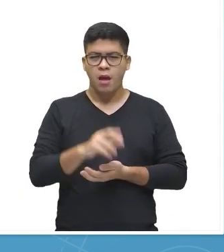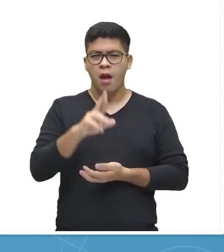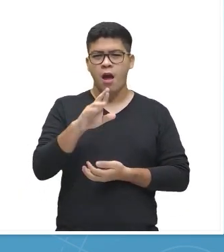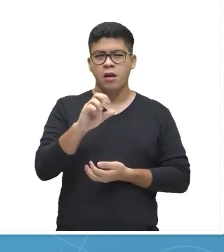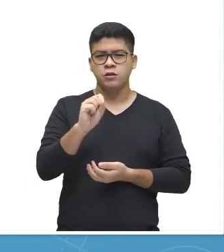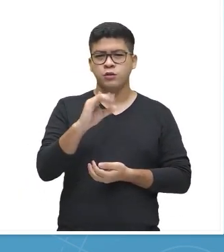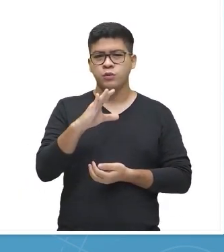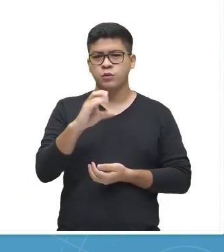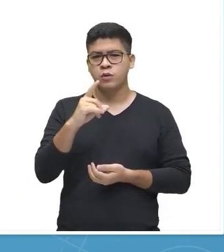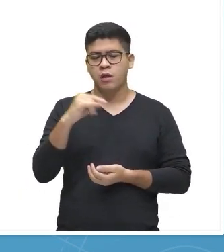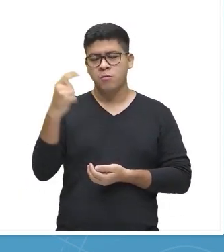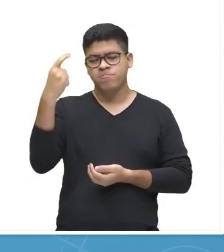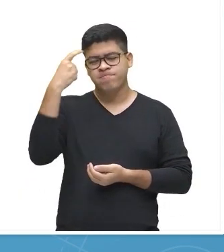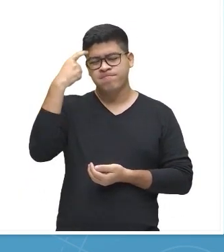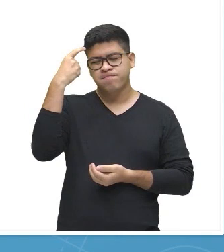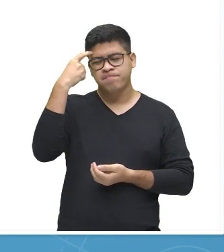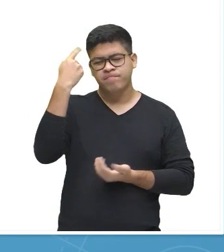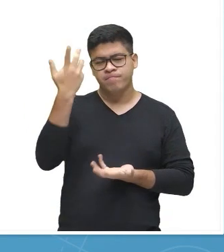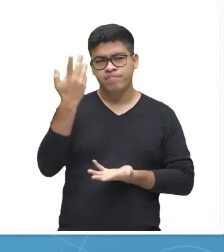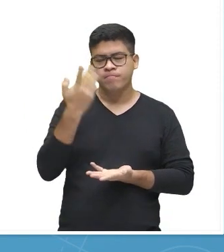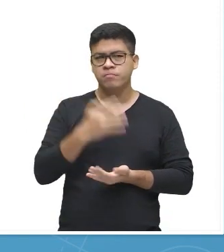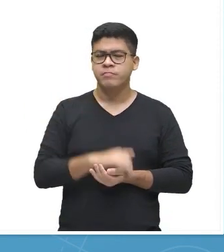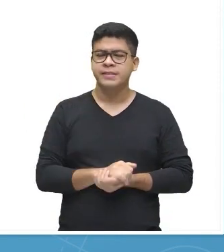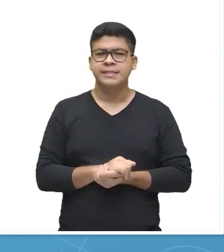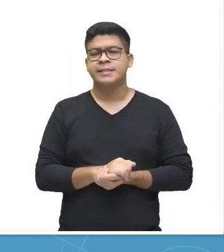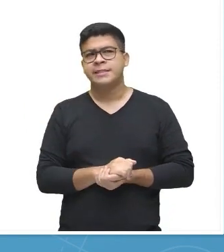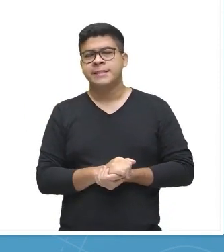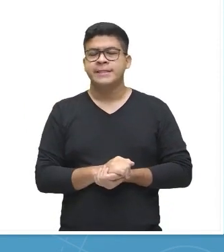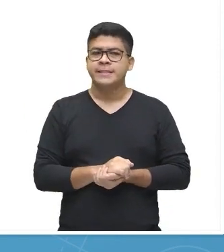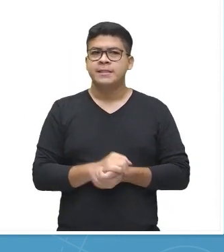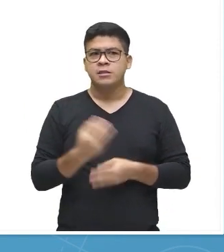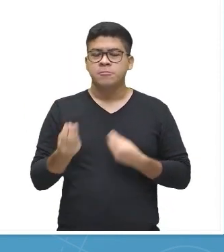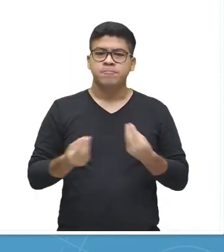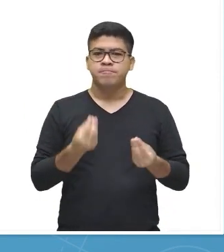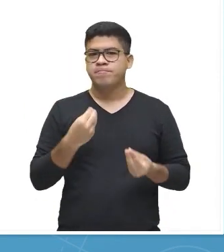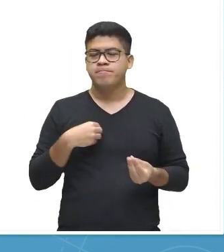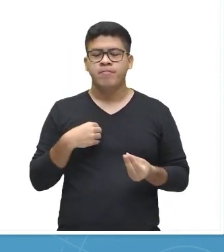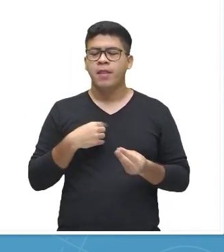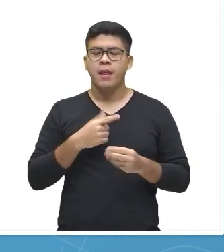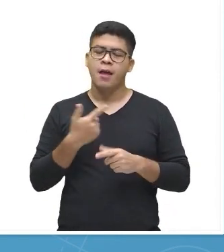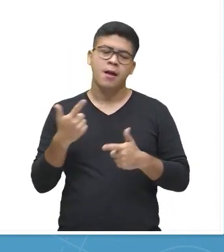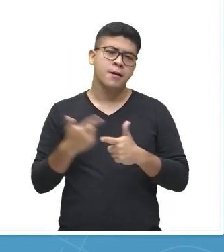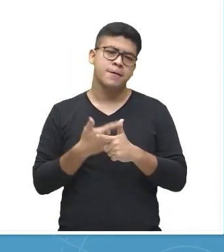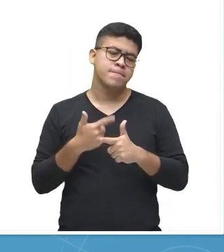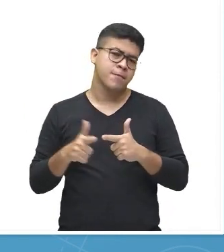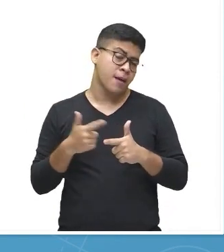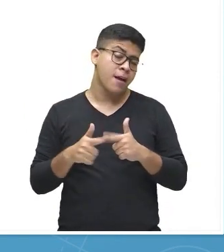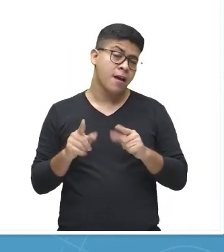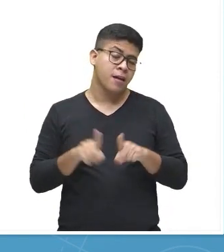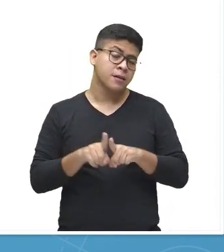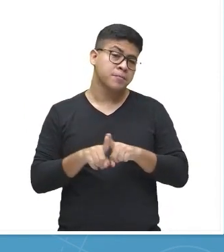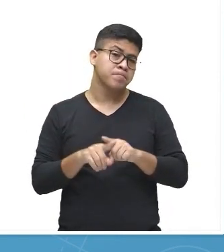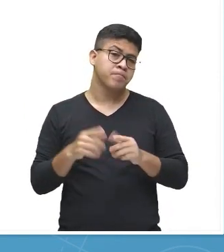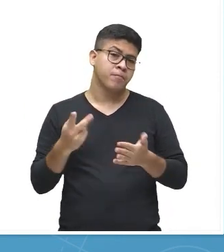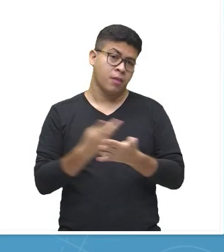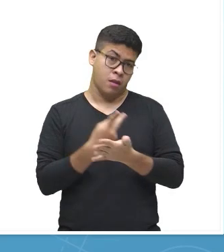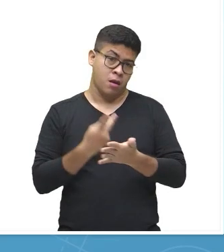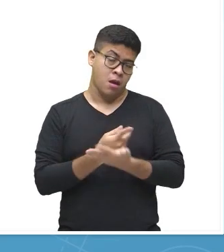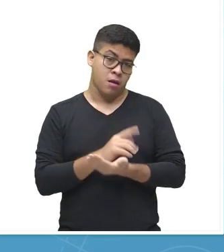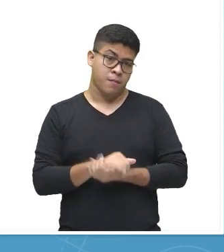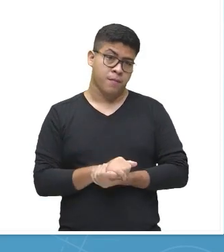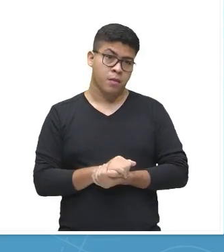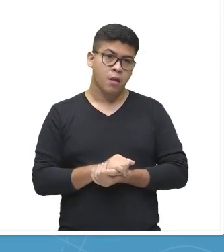Racionalidade? Também não. A racionalidade, ela diz respeito à razão, às decisões que